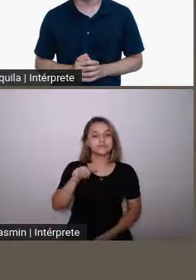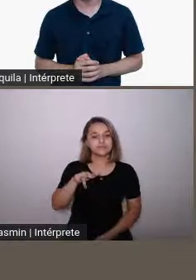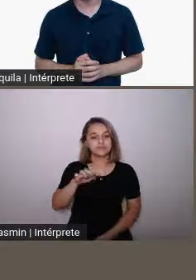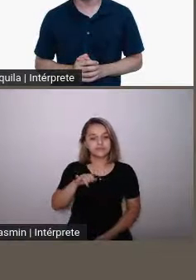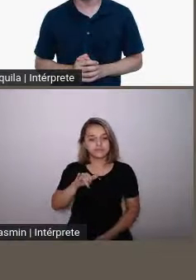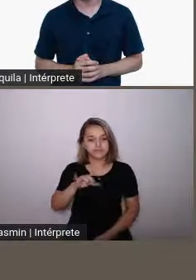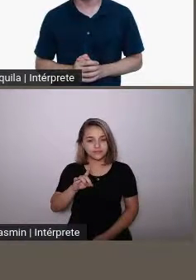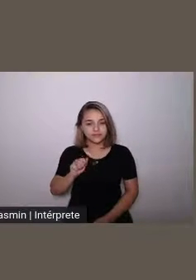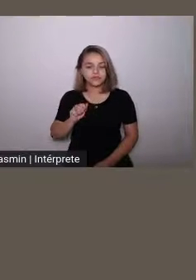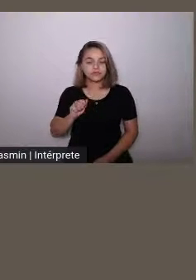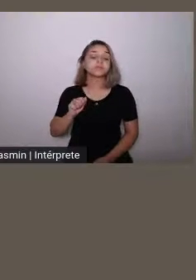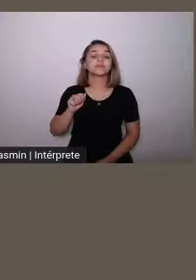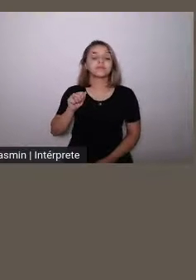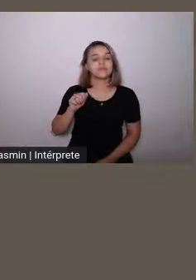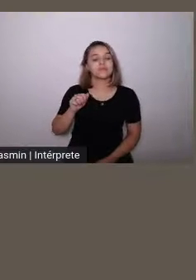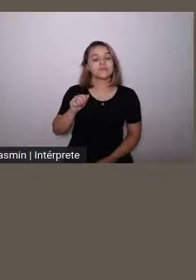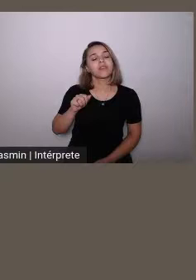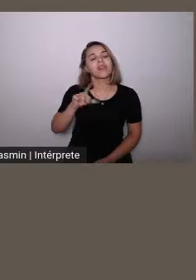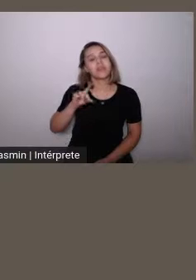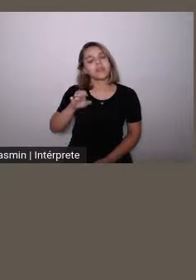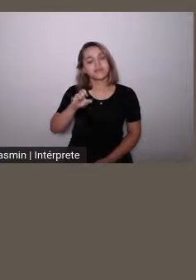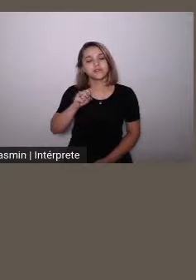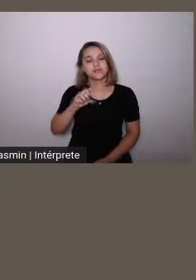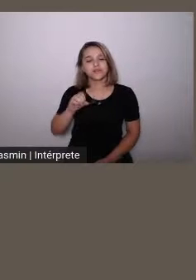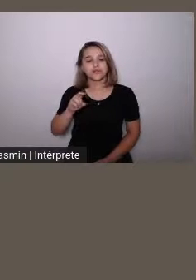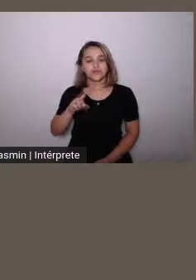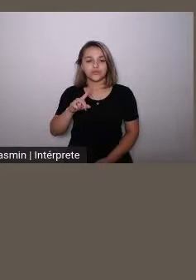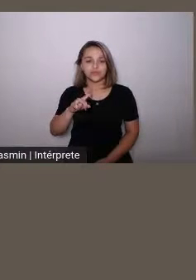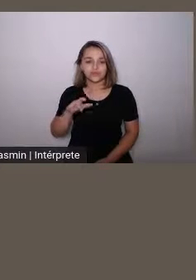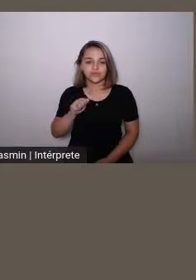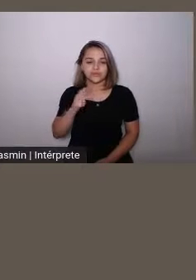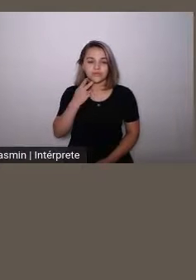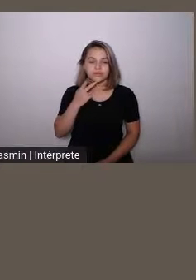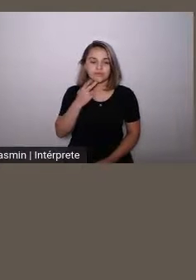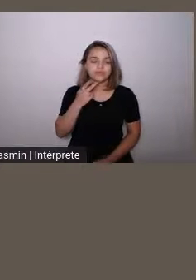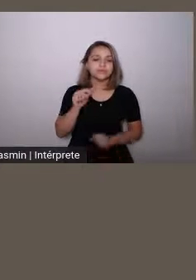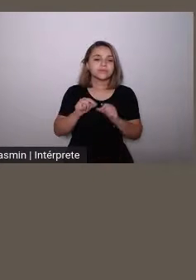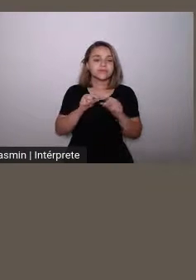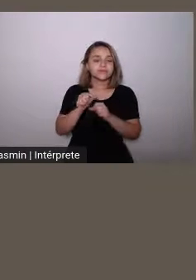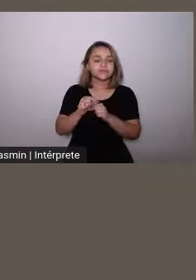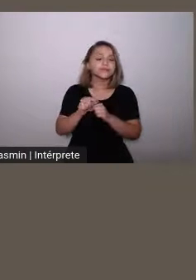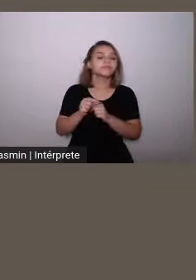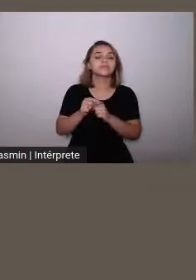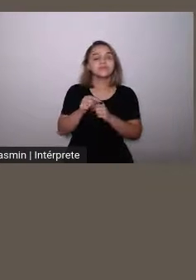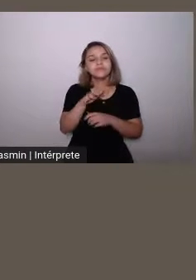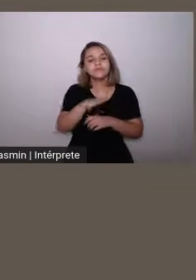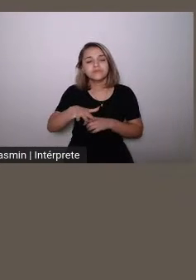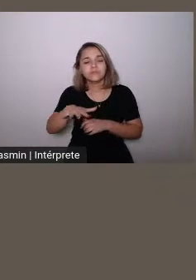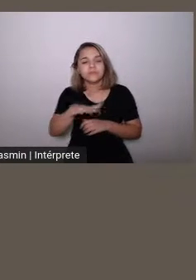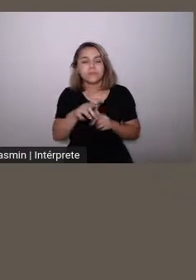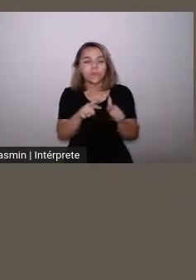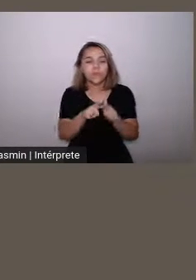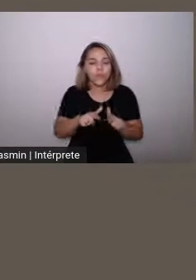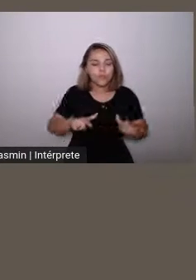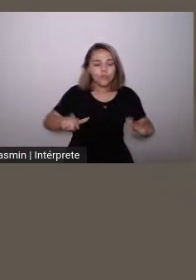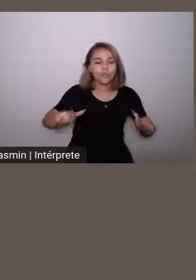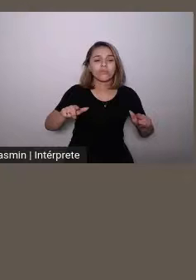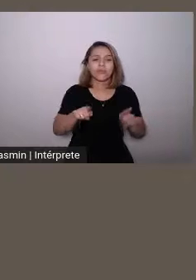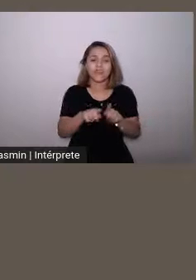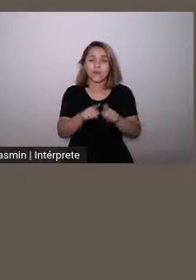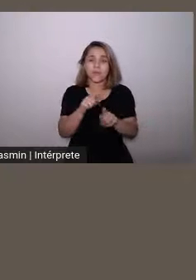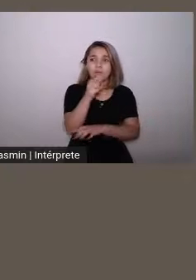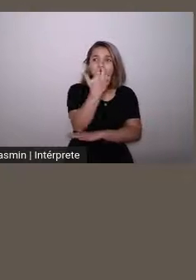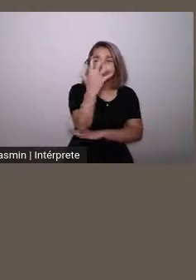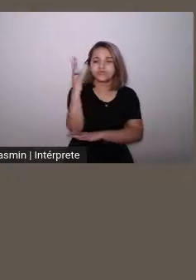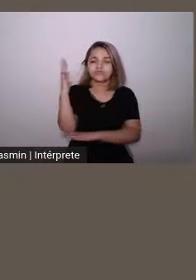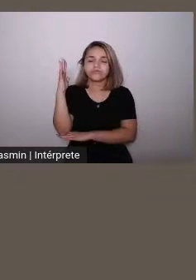discursos vinculados à natureza, a territórios vazios como o deserto, as reservas naturais como o mar, florestas, campos,